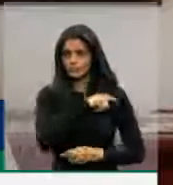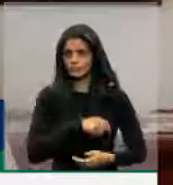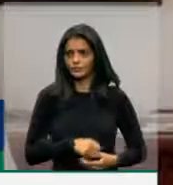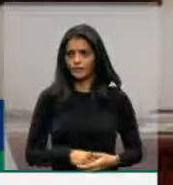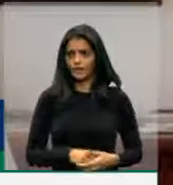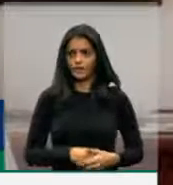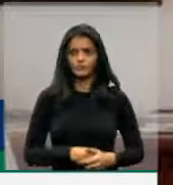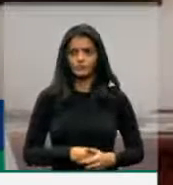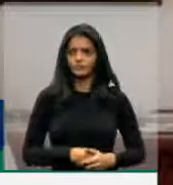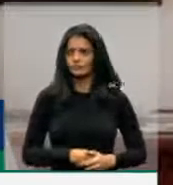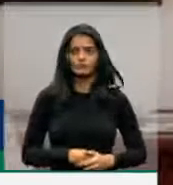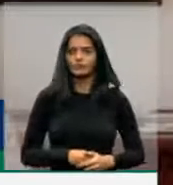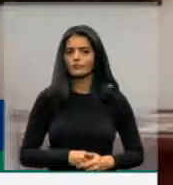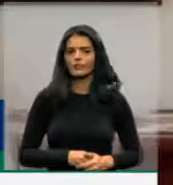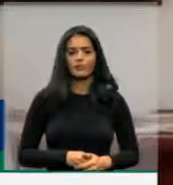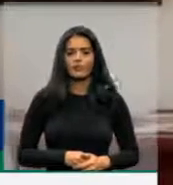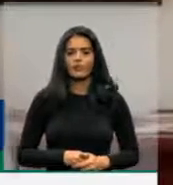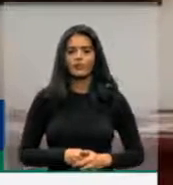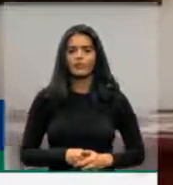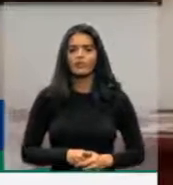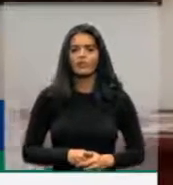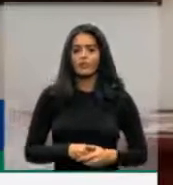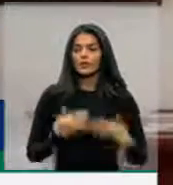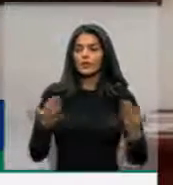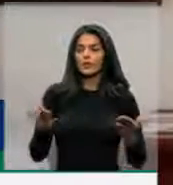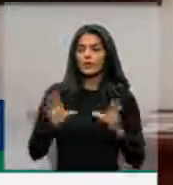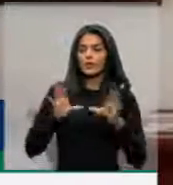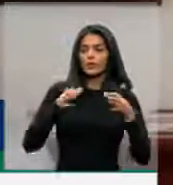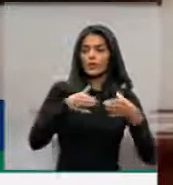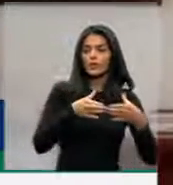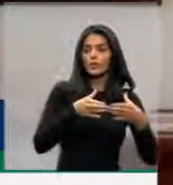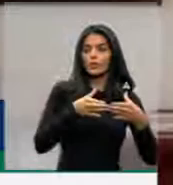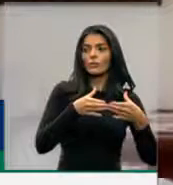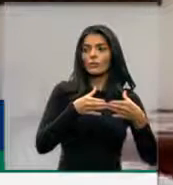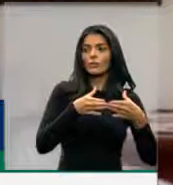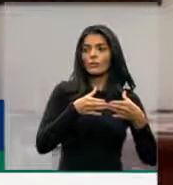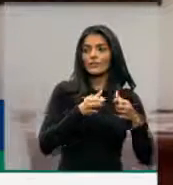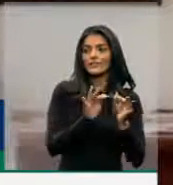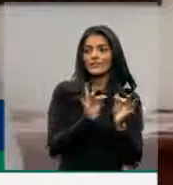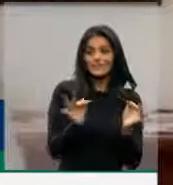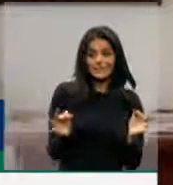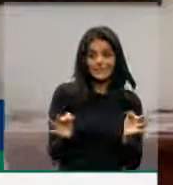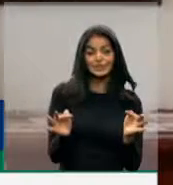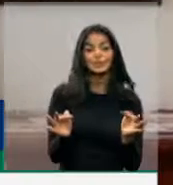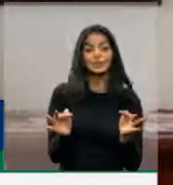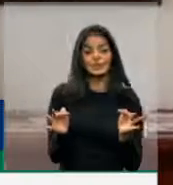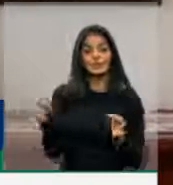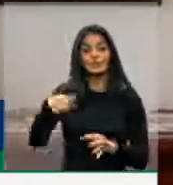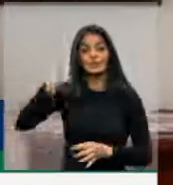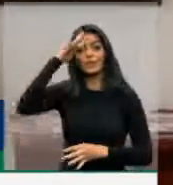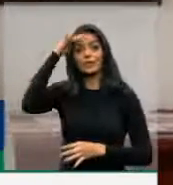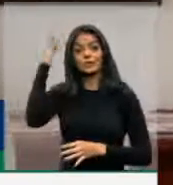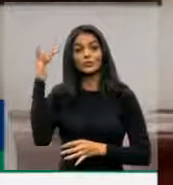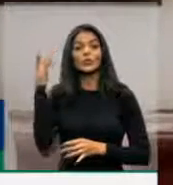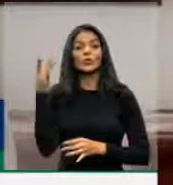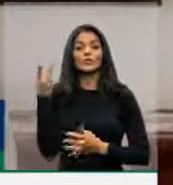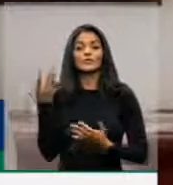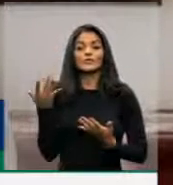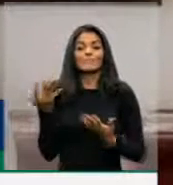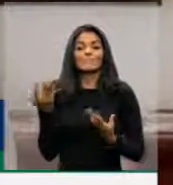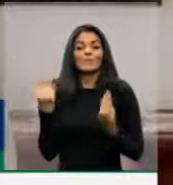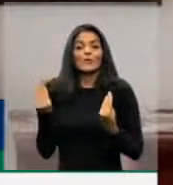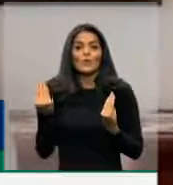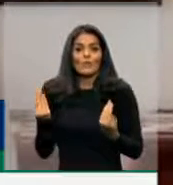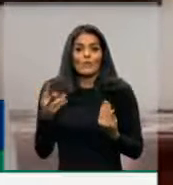a Amazônia. Como levar para pequenas comunidades que têm um contingente populacional também muito reduzido, uma educação de